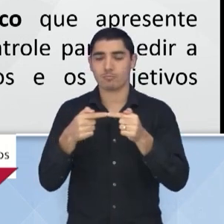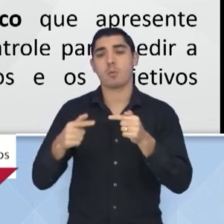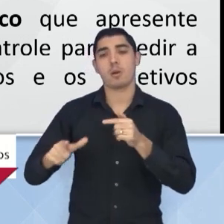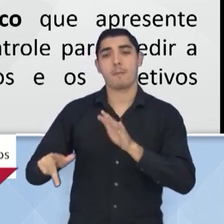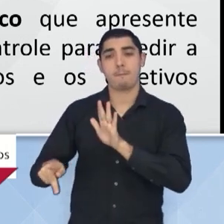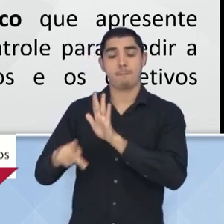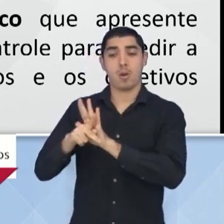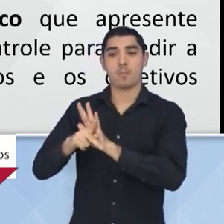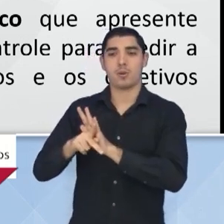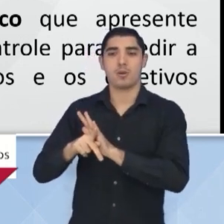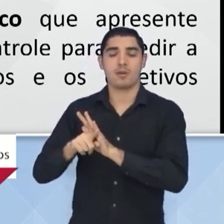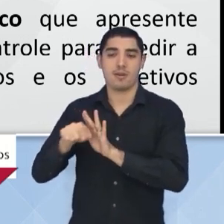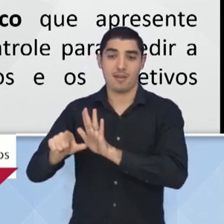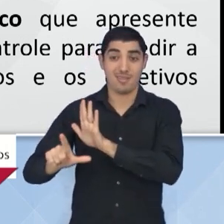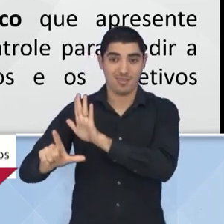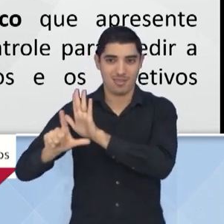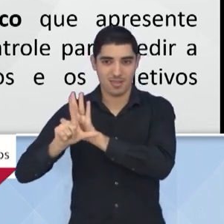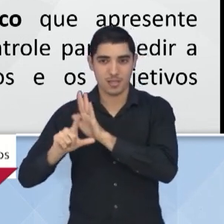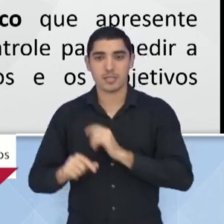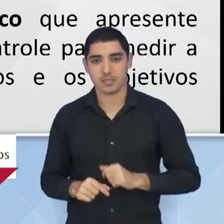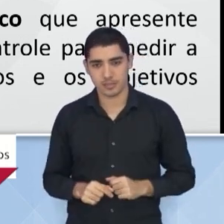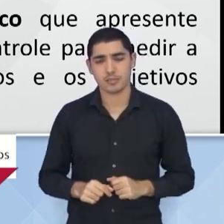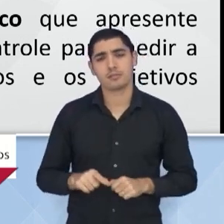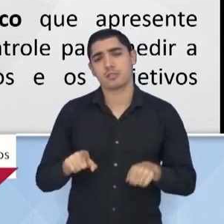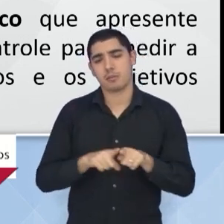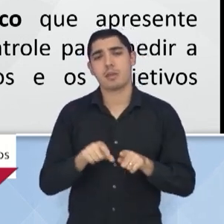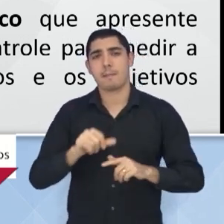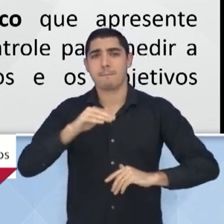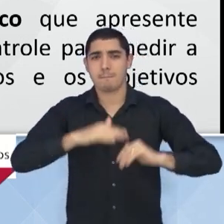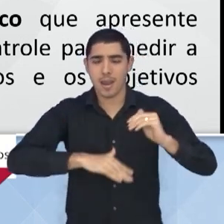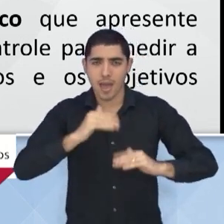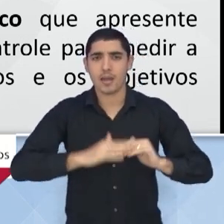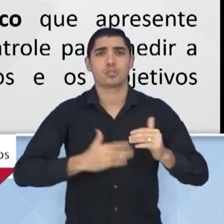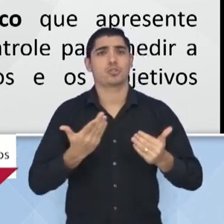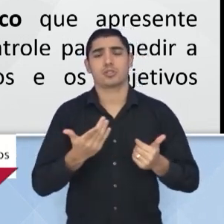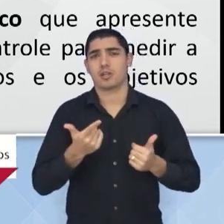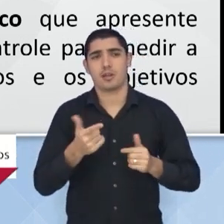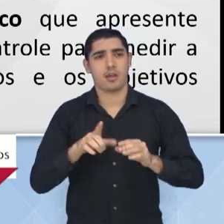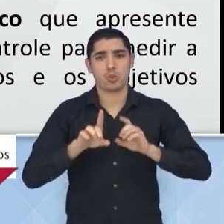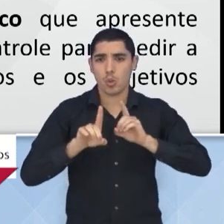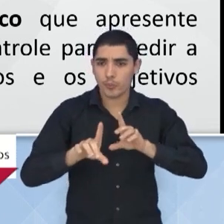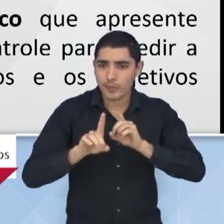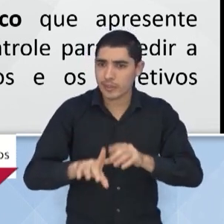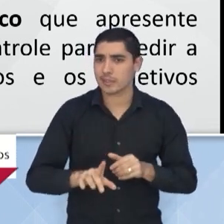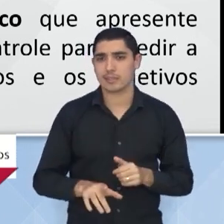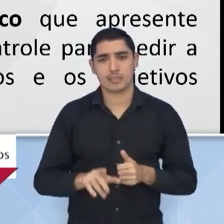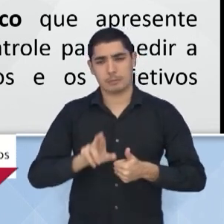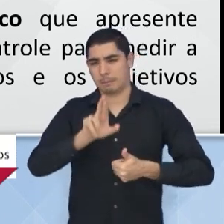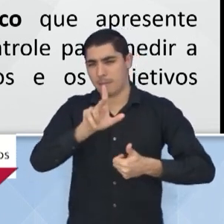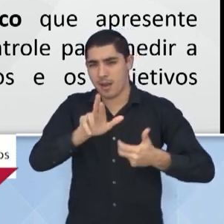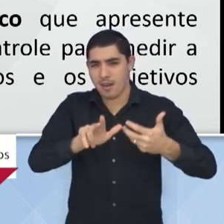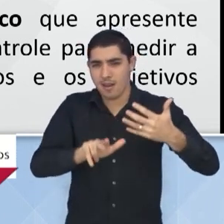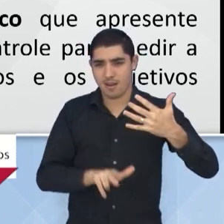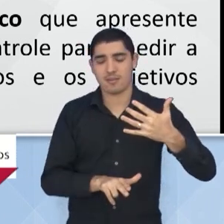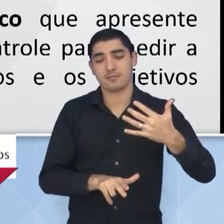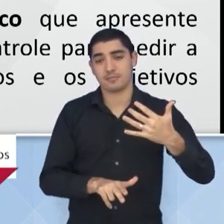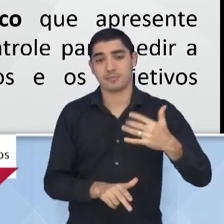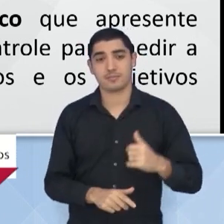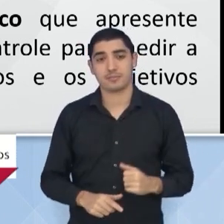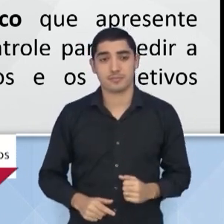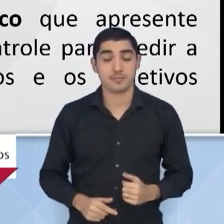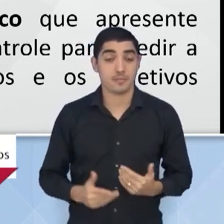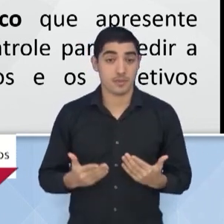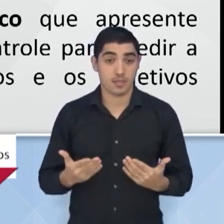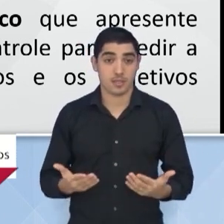vigente mais as boas práticas de mercado jurisprudência doutrina eh e esse